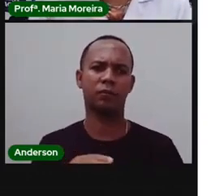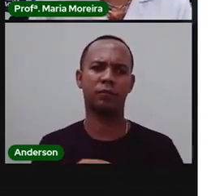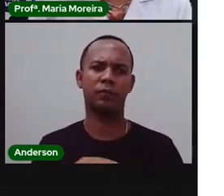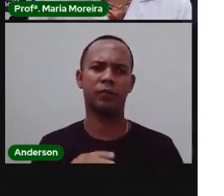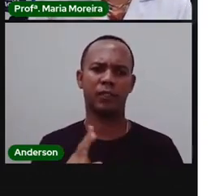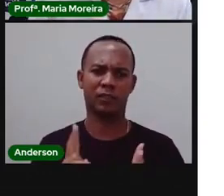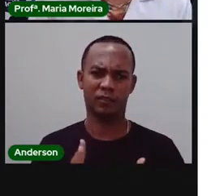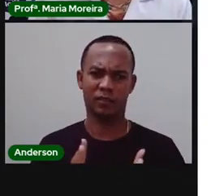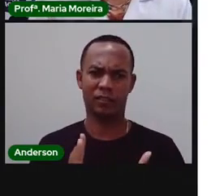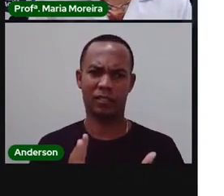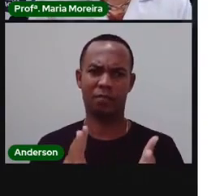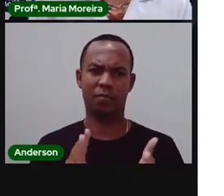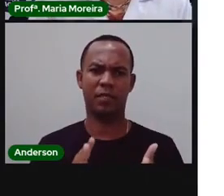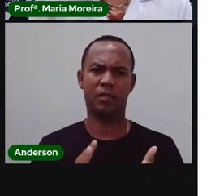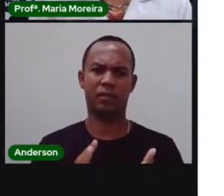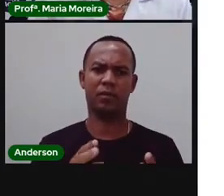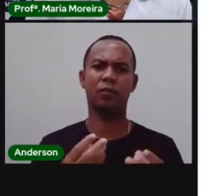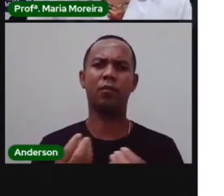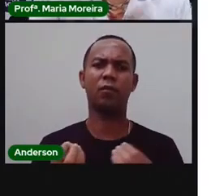sempre, né?